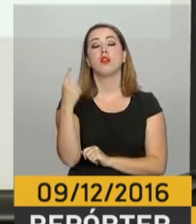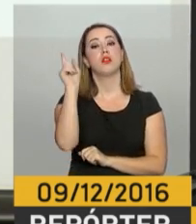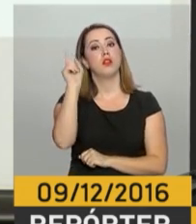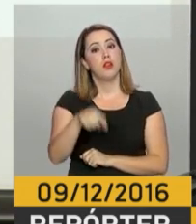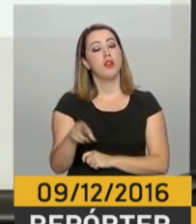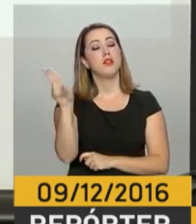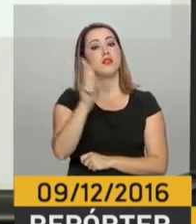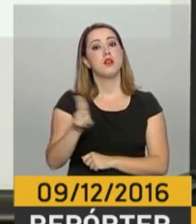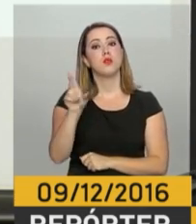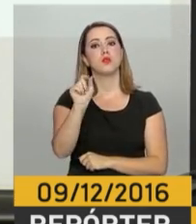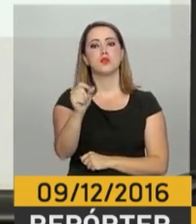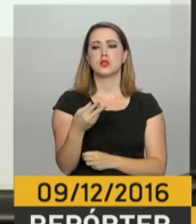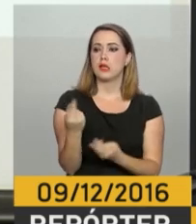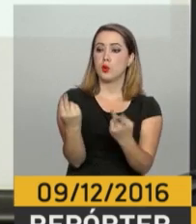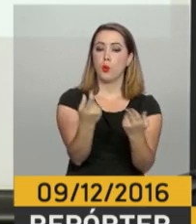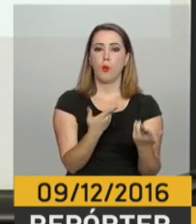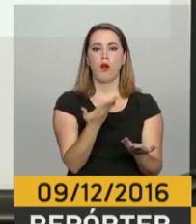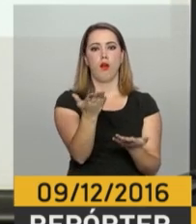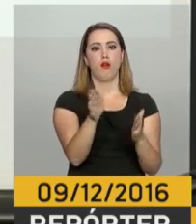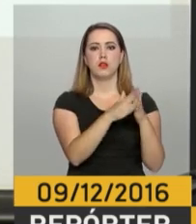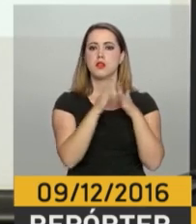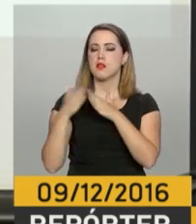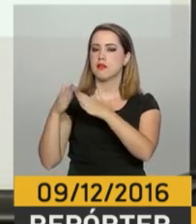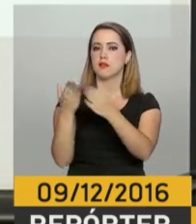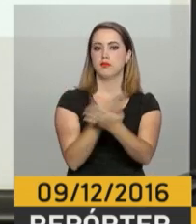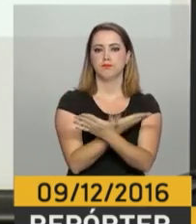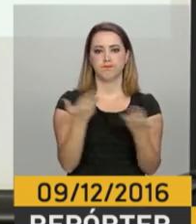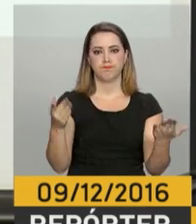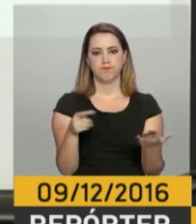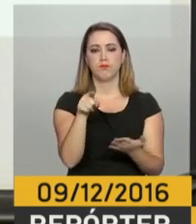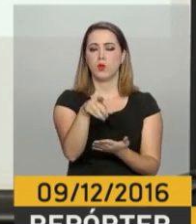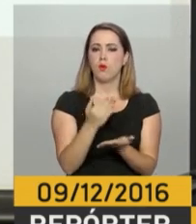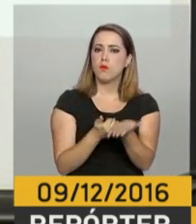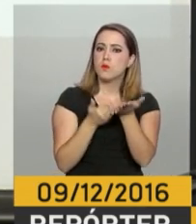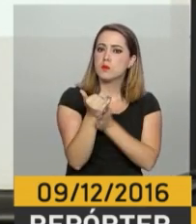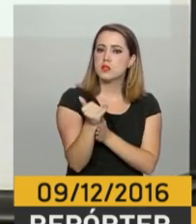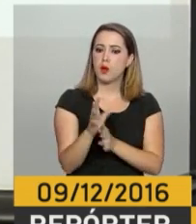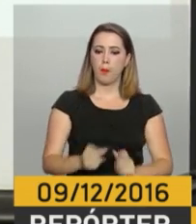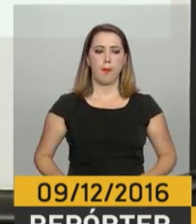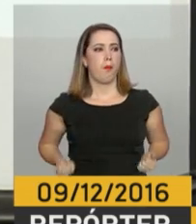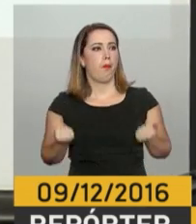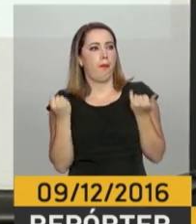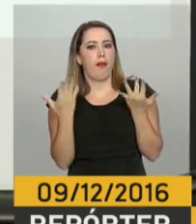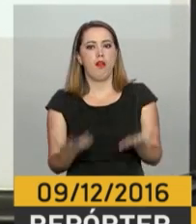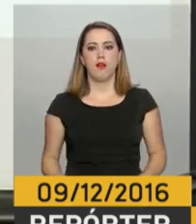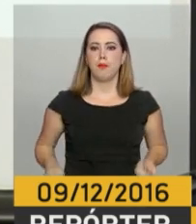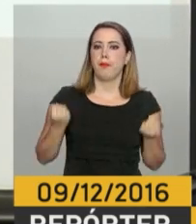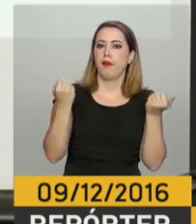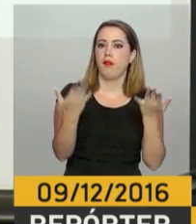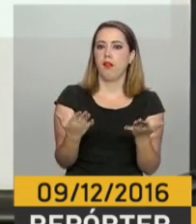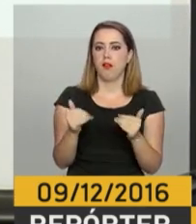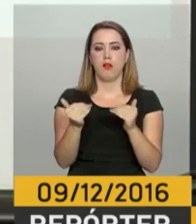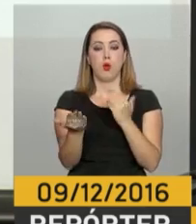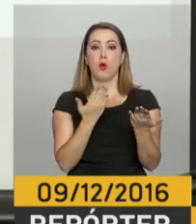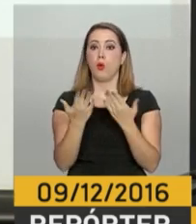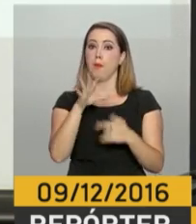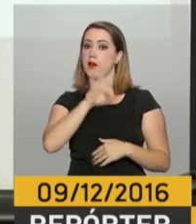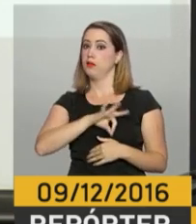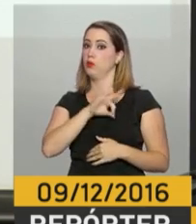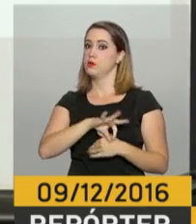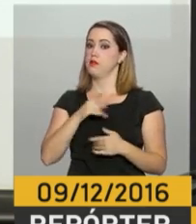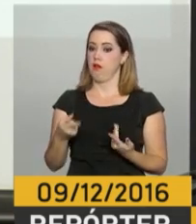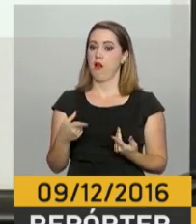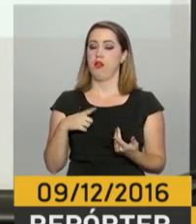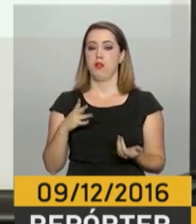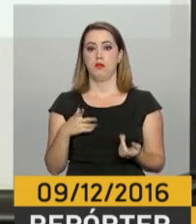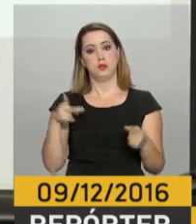utilizável na casa dos senhores e das senhoras. Quando você começa a gastar mais do que aquilo que você ganha, você